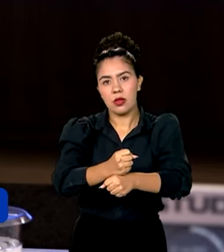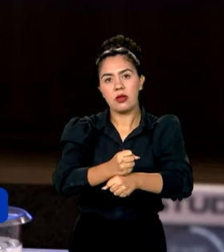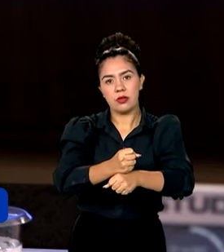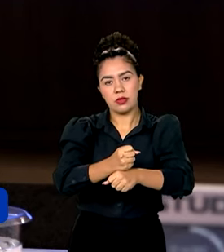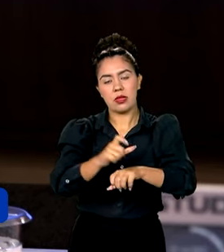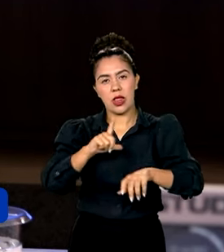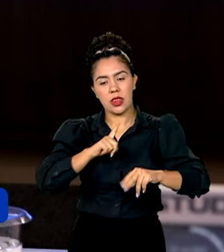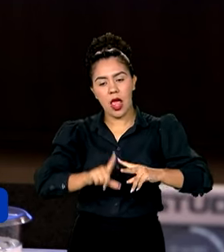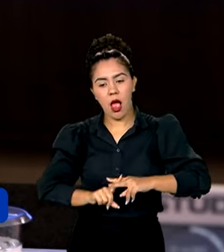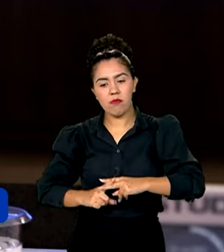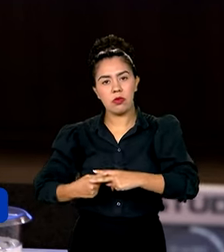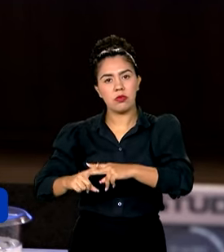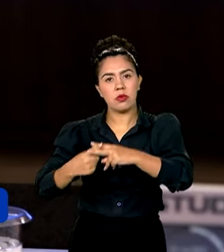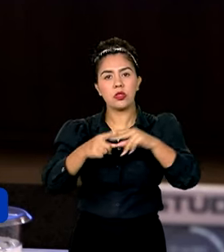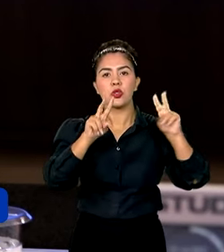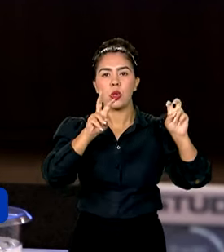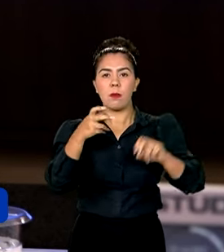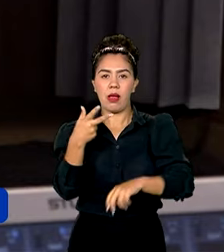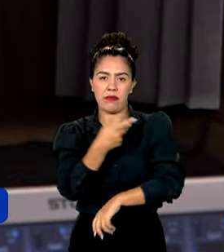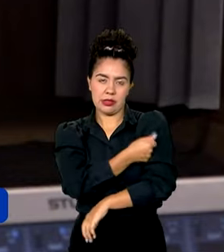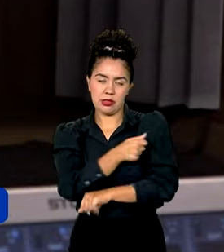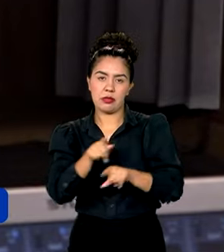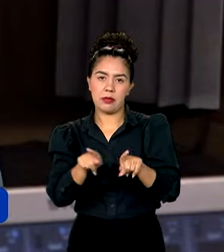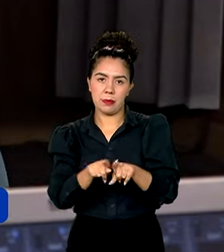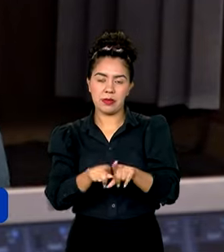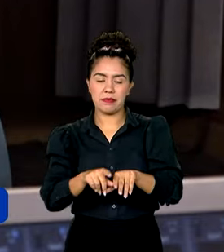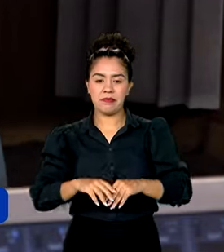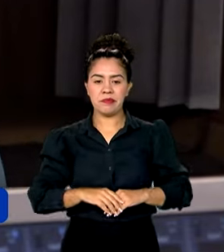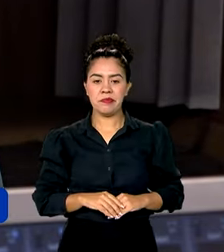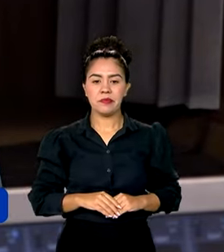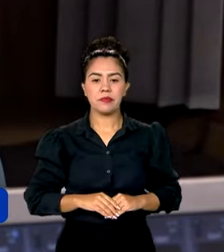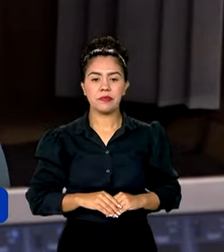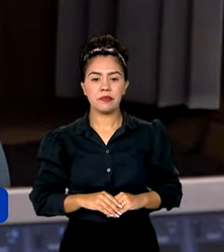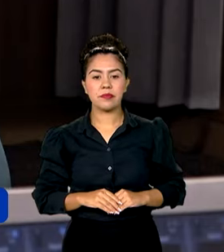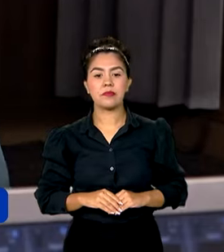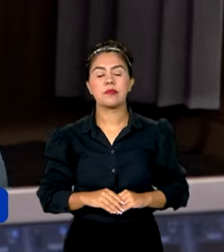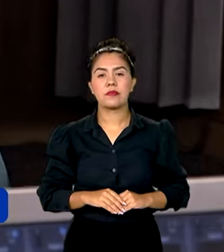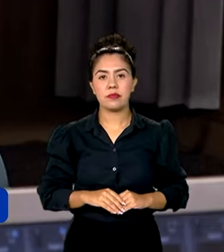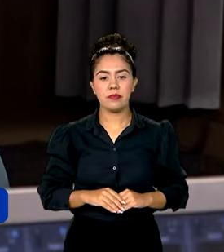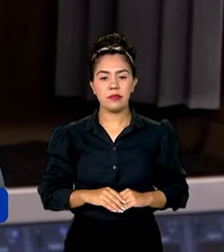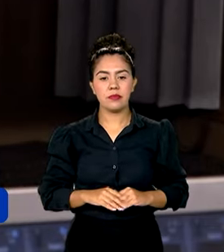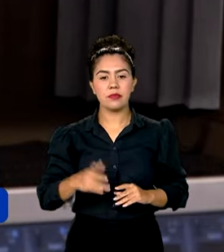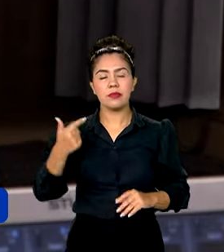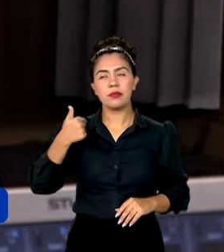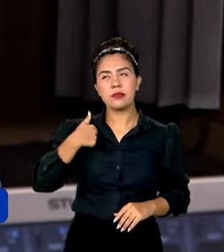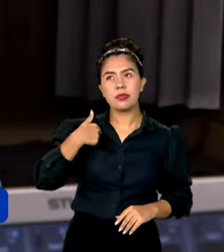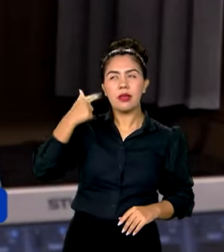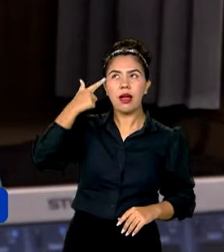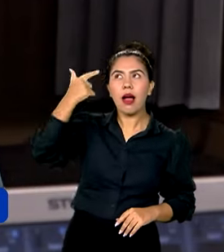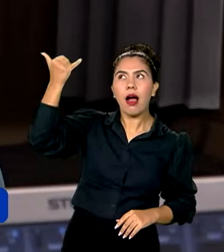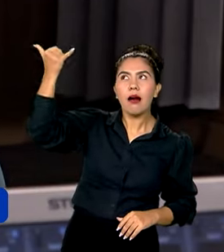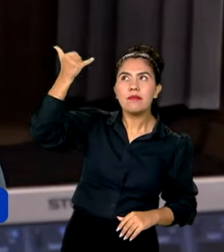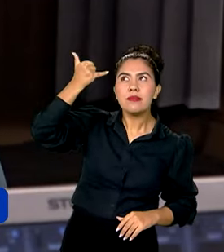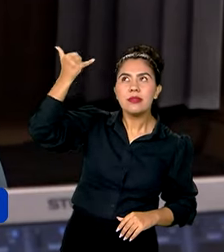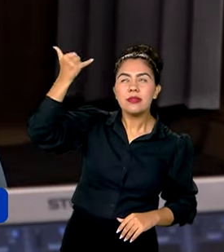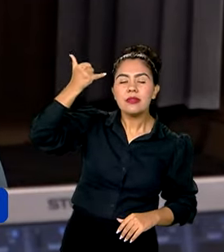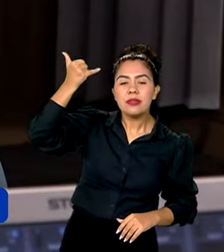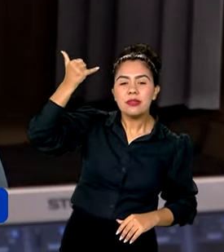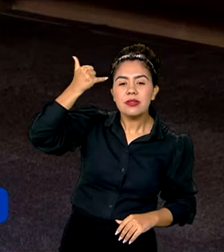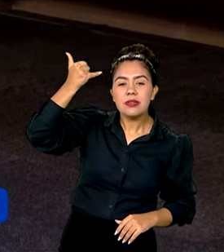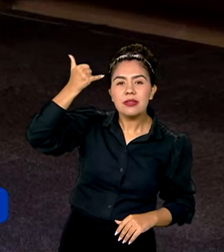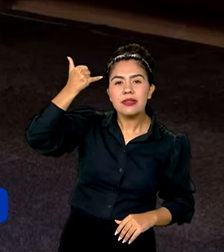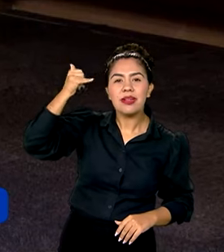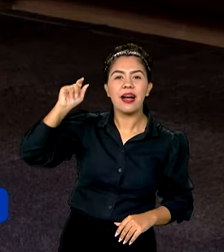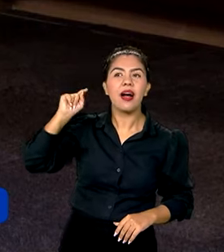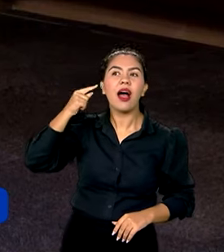a atualização também sobre as vacinas Ministro eu tô aqui com a minha voz da consciência que se chama Malu que fala aqui no meu